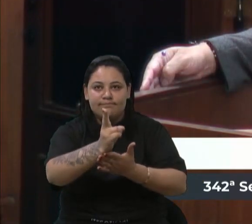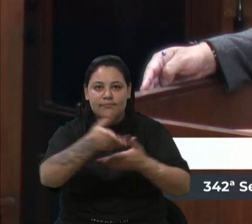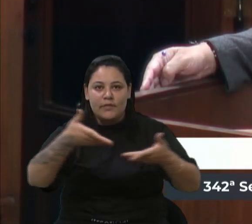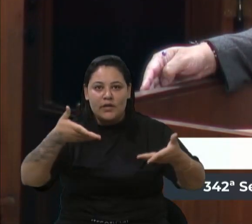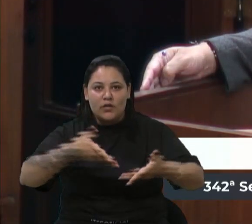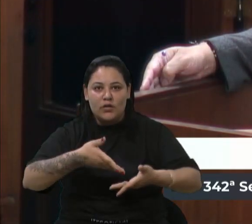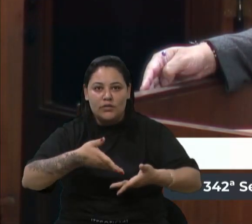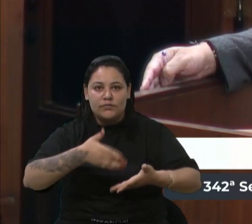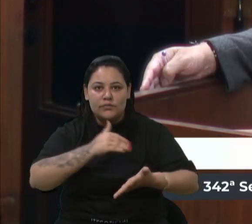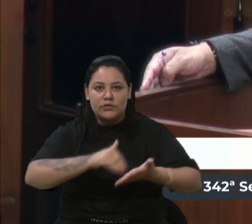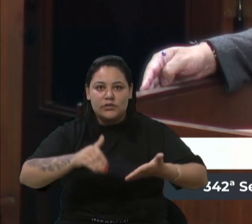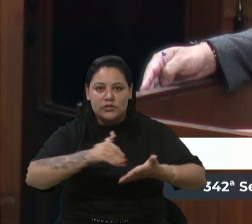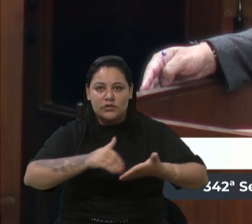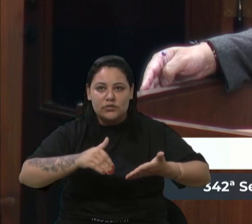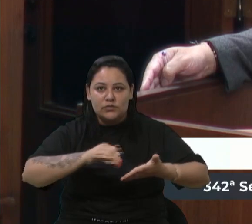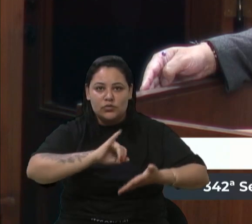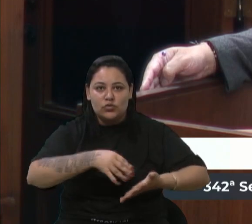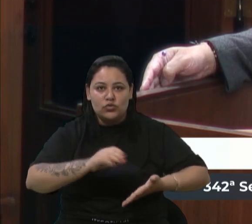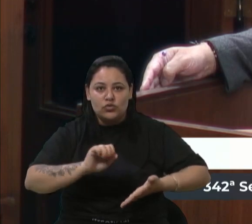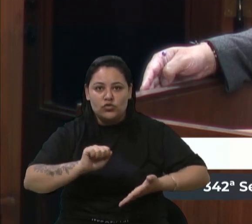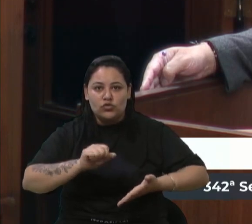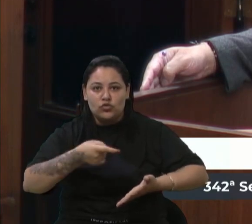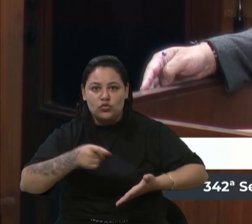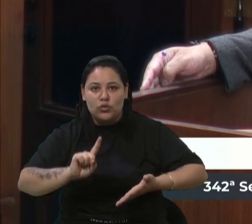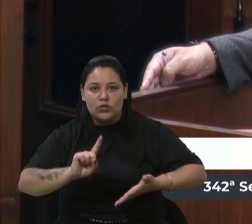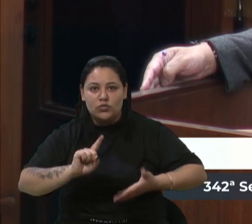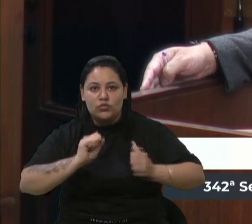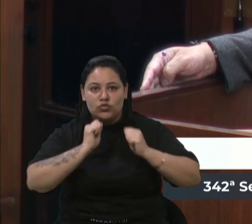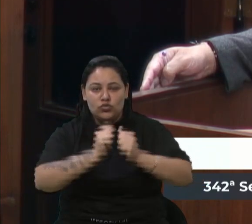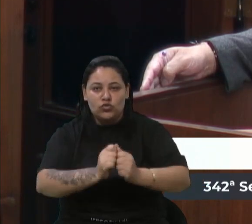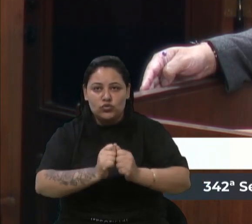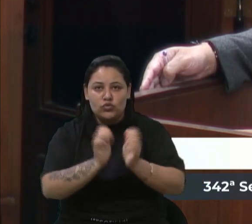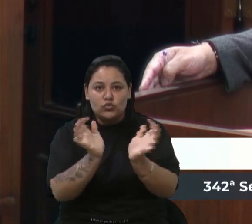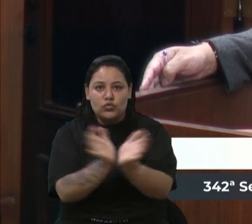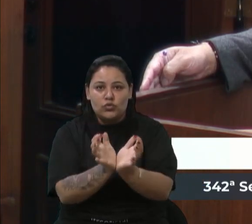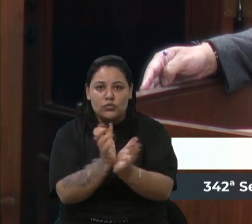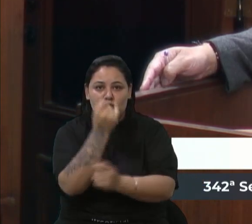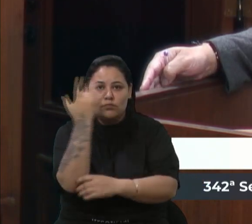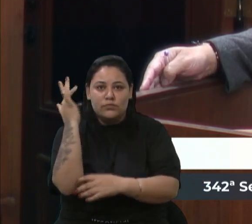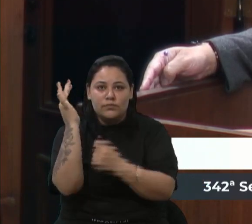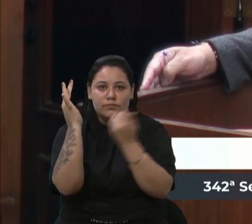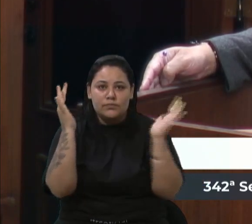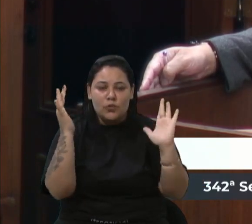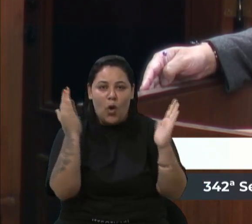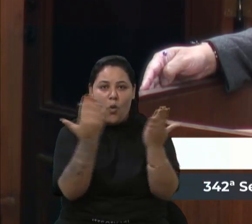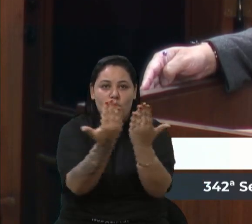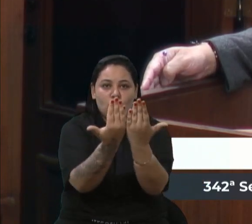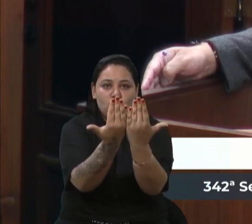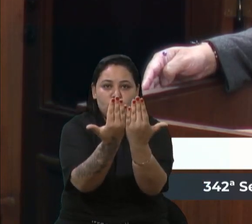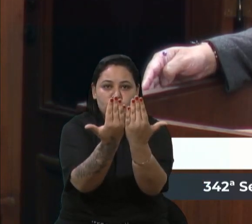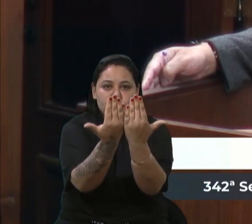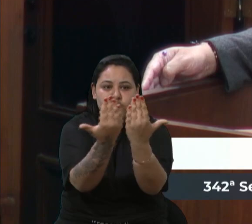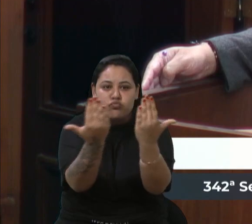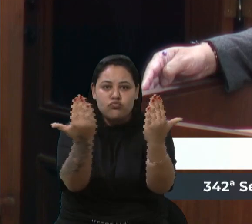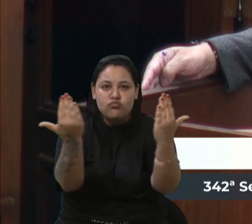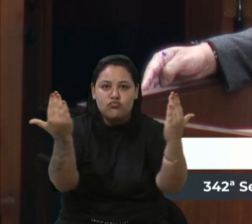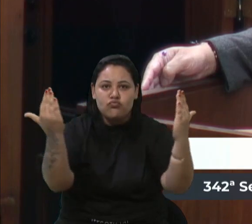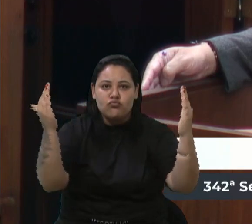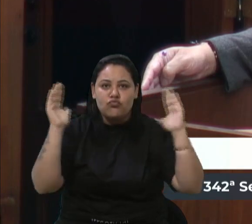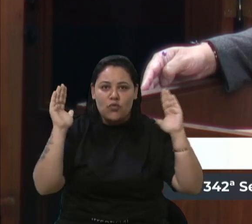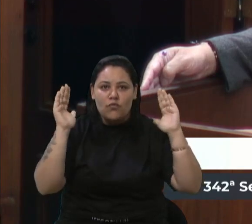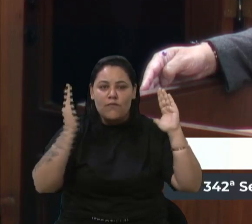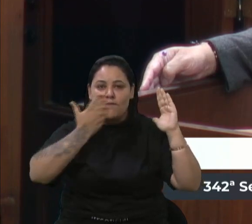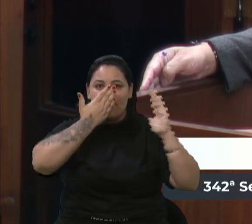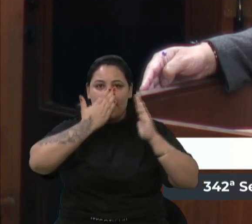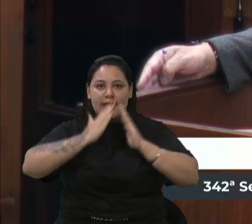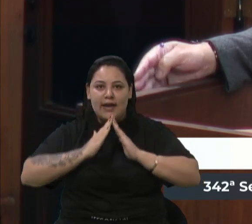secretário João Wes, através da sua equipe da Secretaria Municipal de Meio Ambiente, colocou ali os tapumes na frente dessa